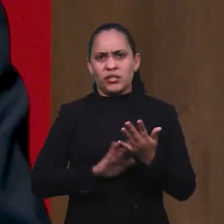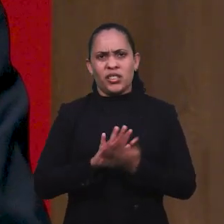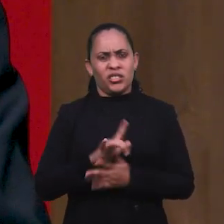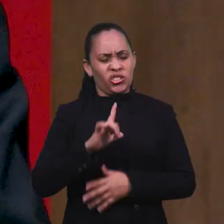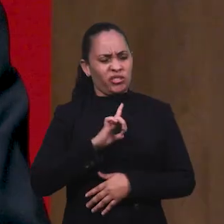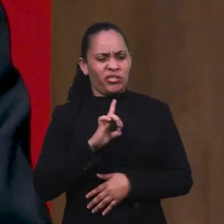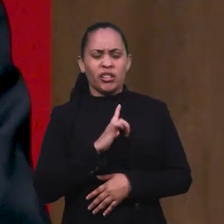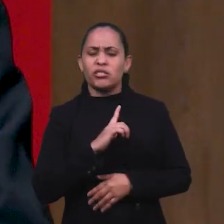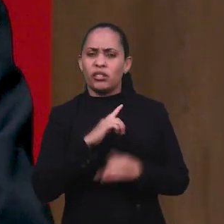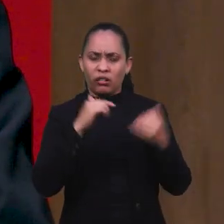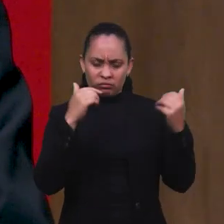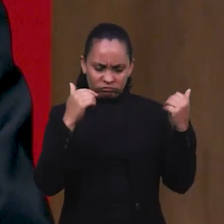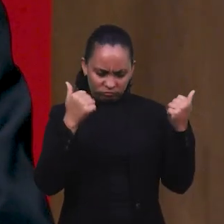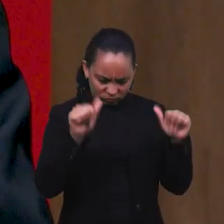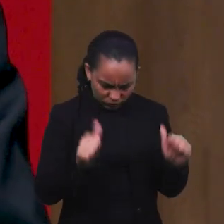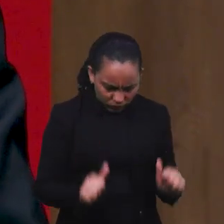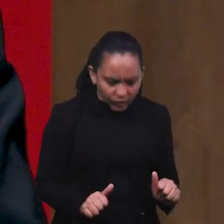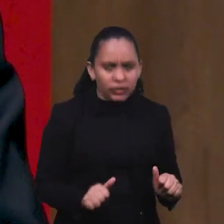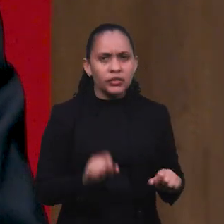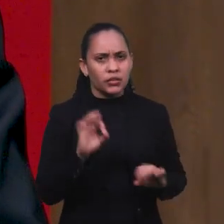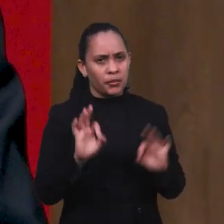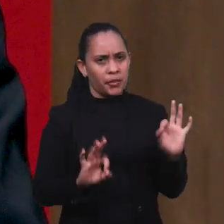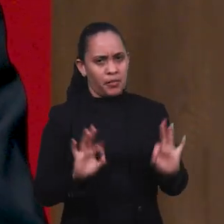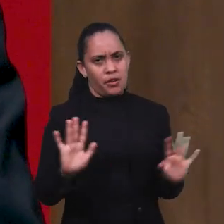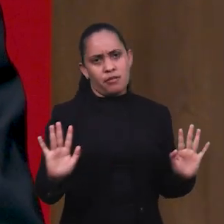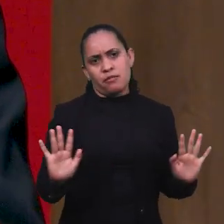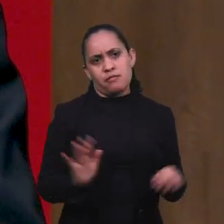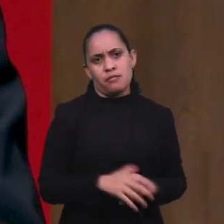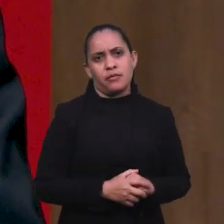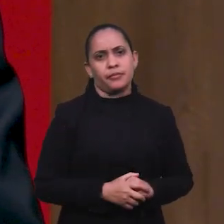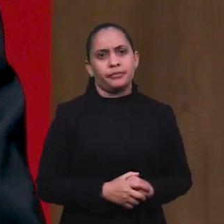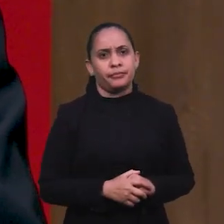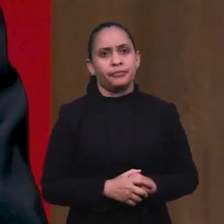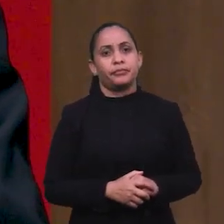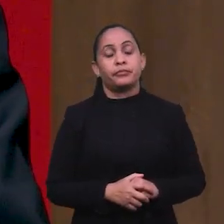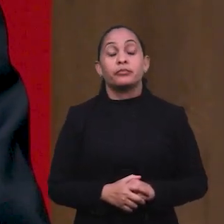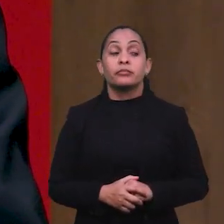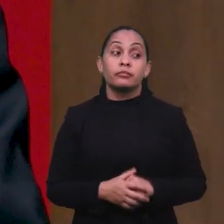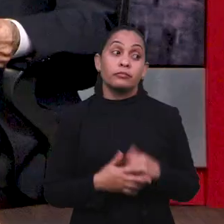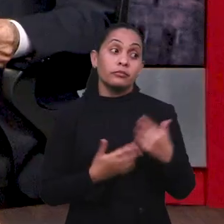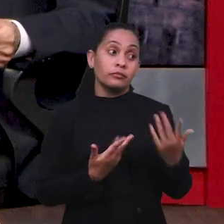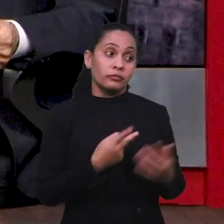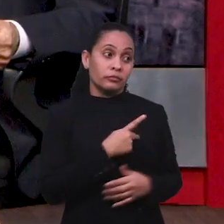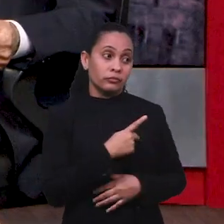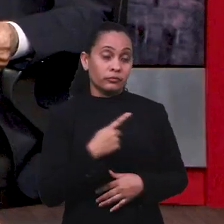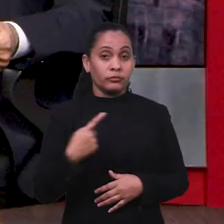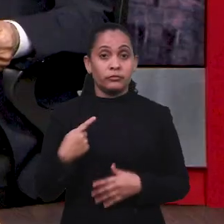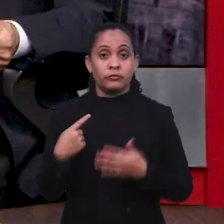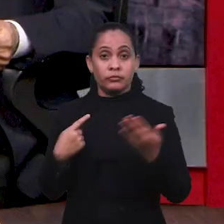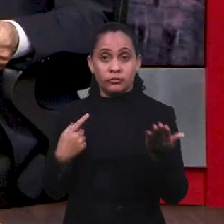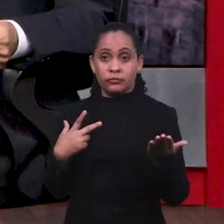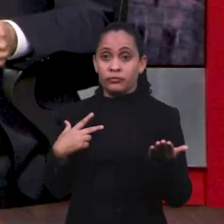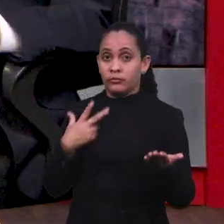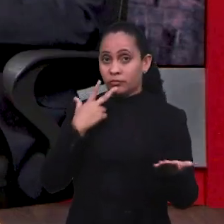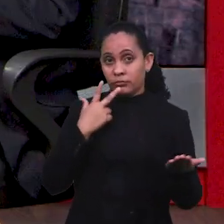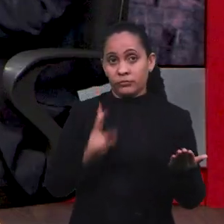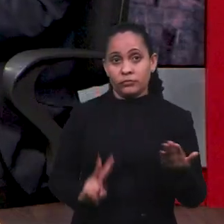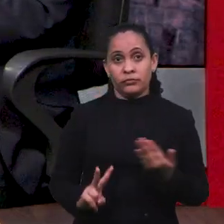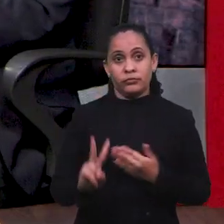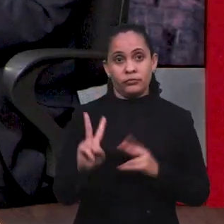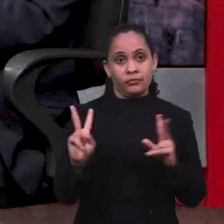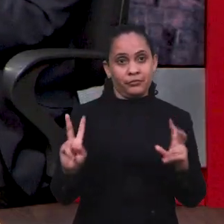é idolatria, só de fazer já é idolatria. Exatamente. Então, vou passar a palavra aqui ao pastor Serlon para dar continuidade ao